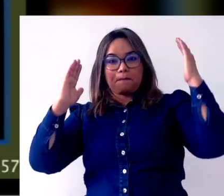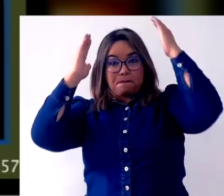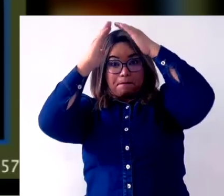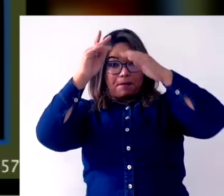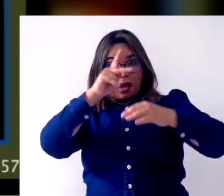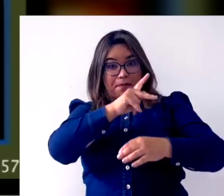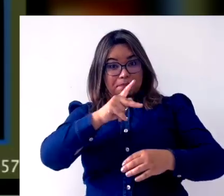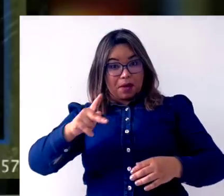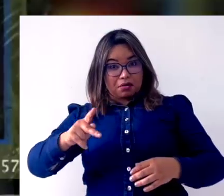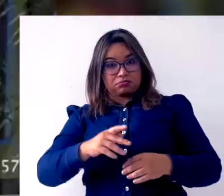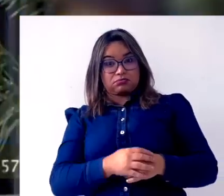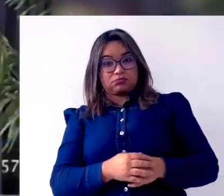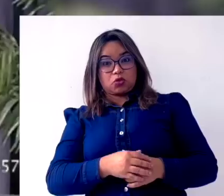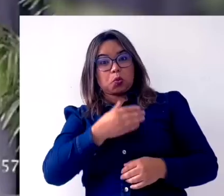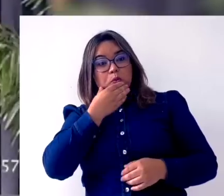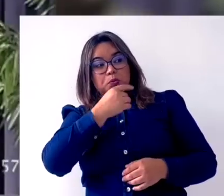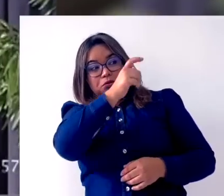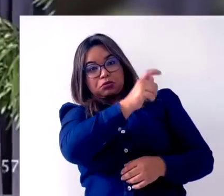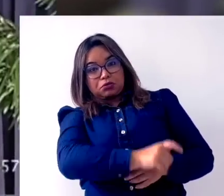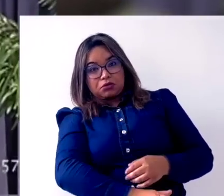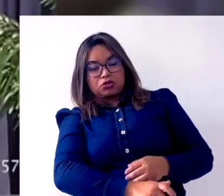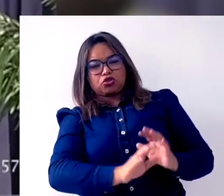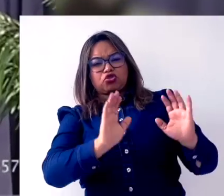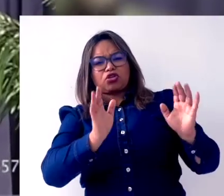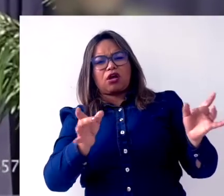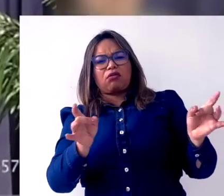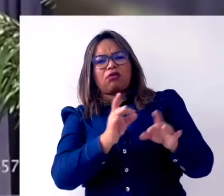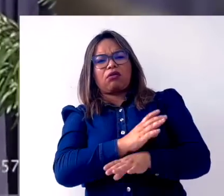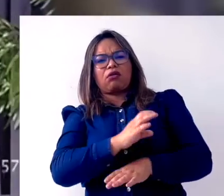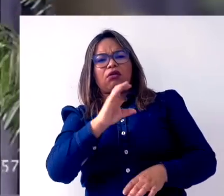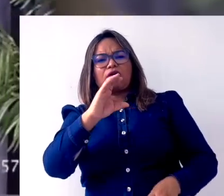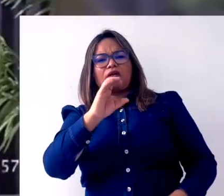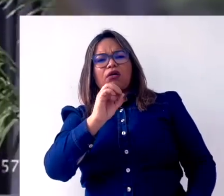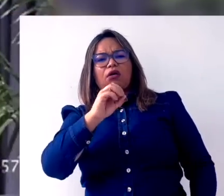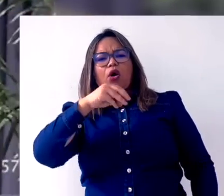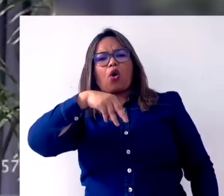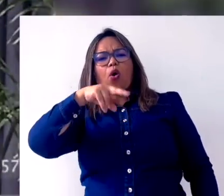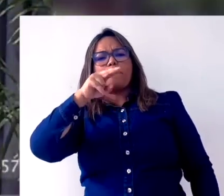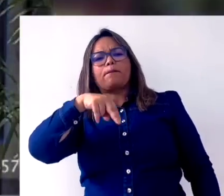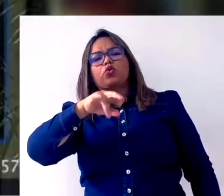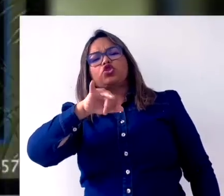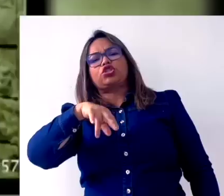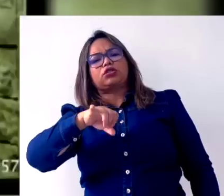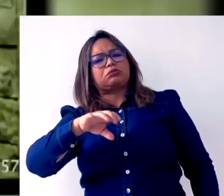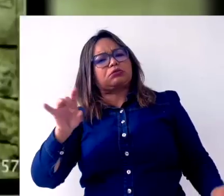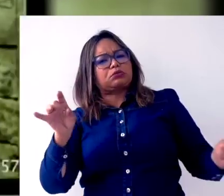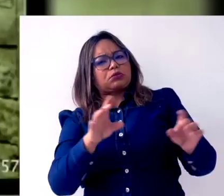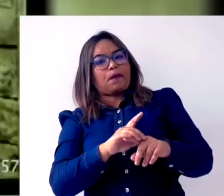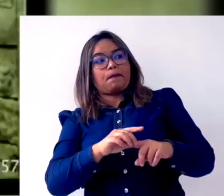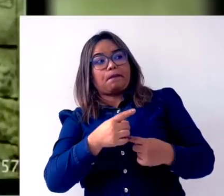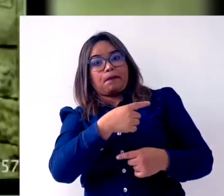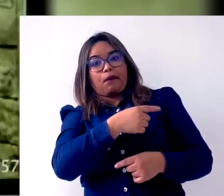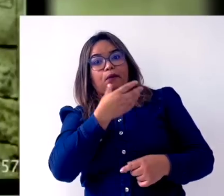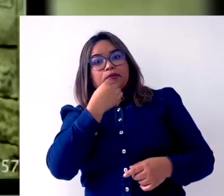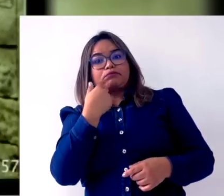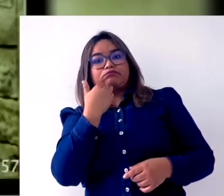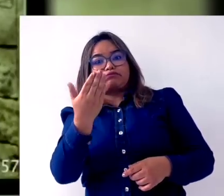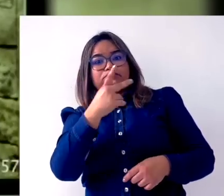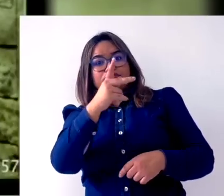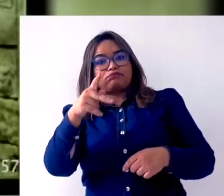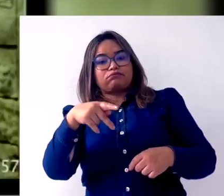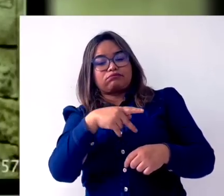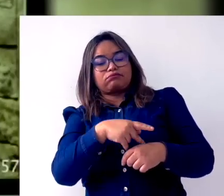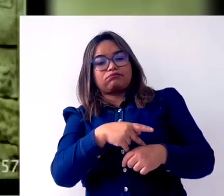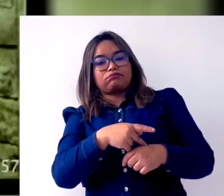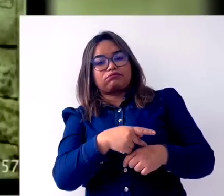acabado. O comunismo já tinha servido o seu propósito. Ele podia desaparecer. E o homem estava sem país. Aqui está